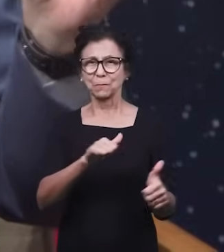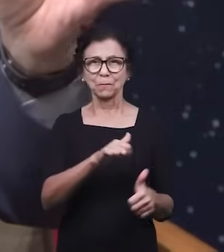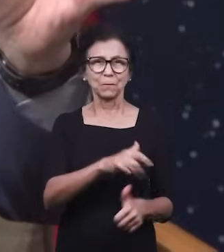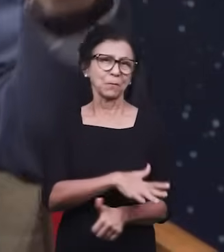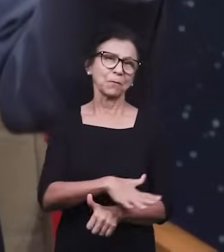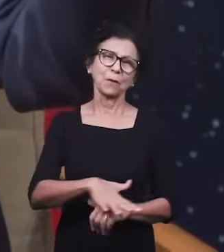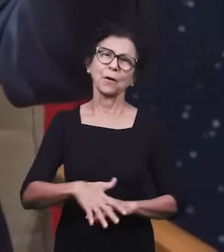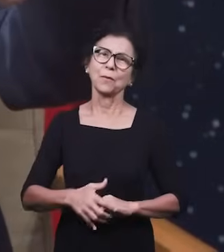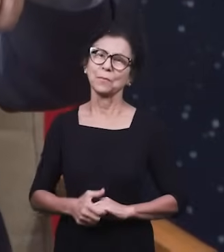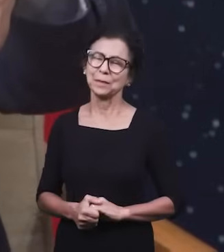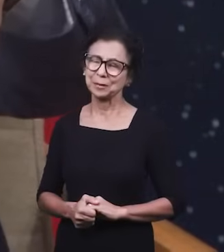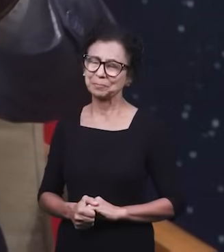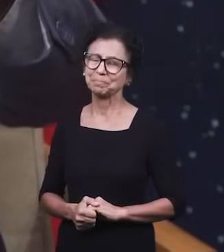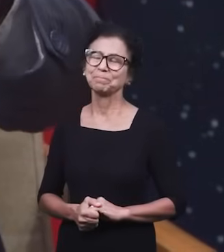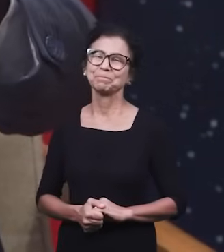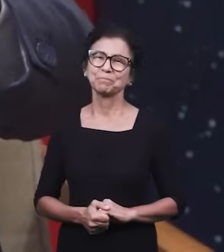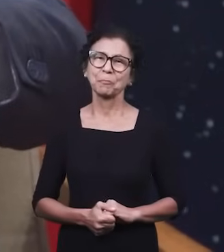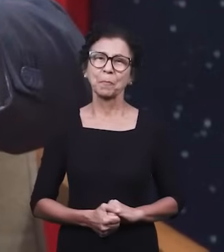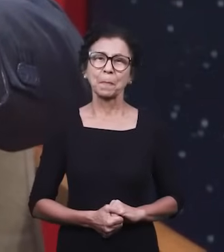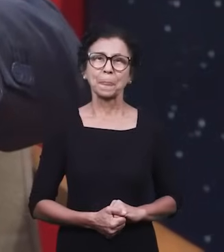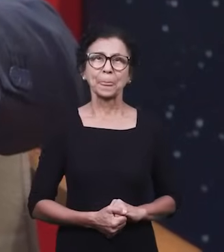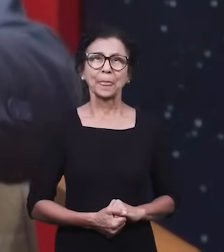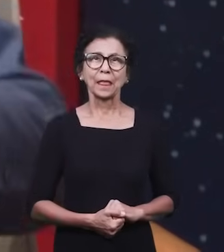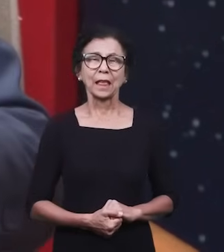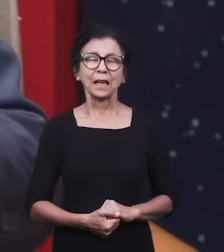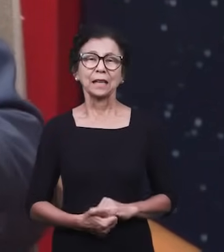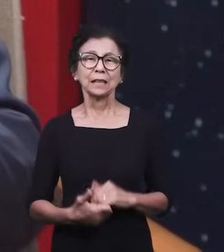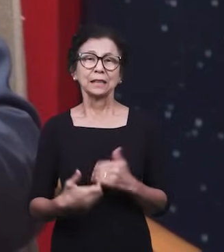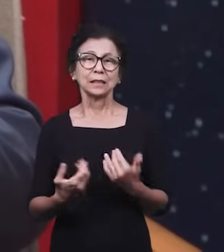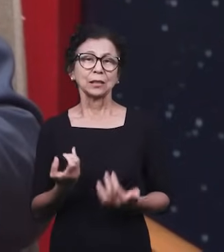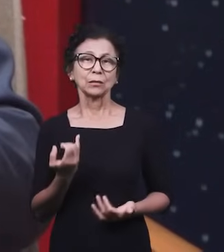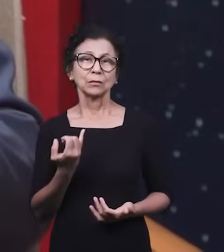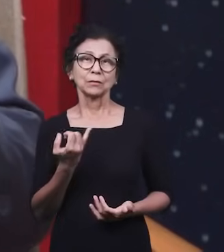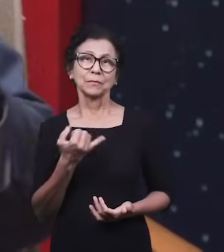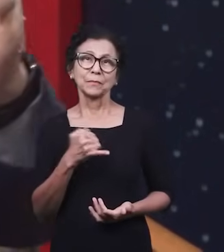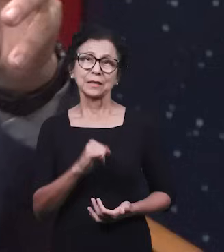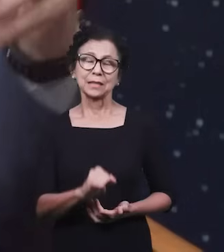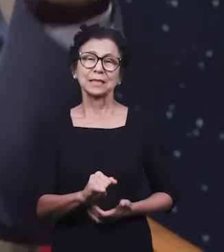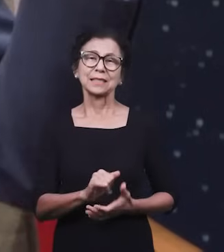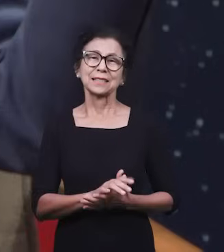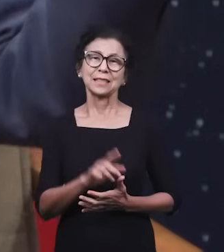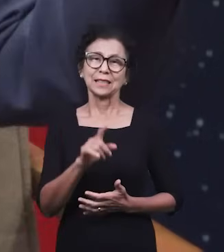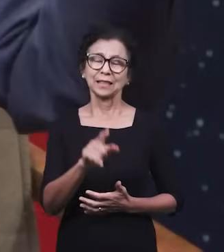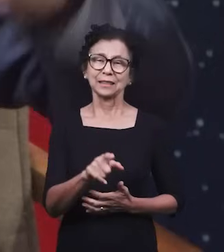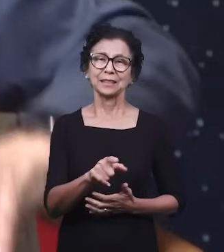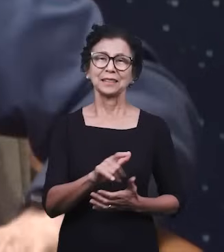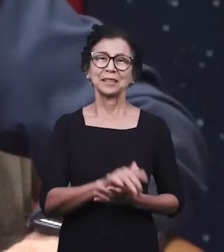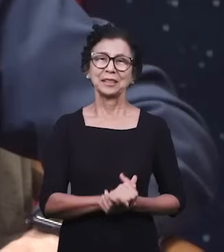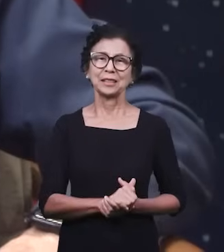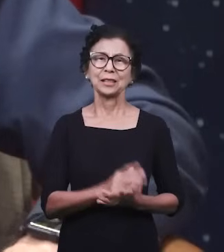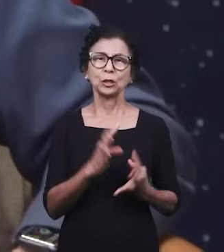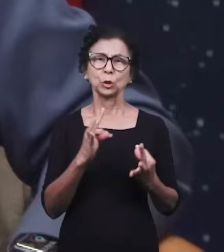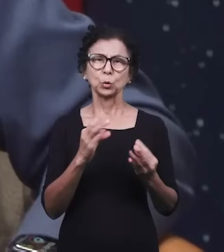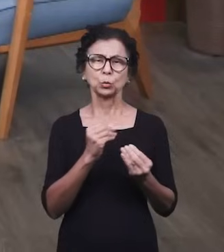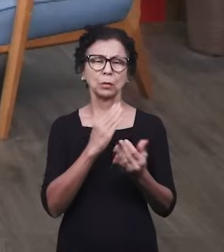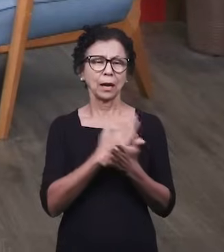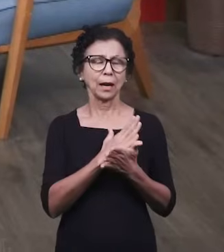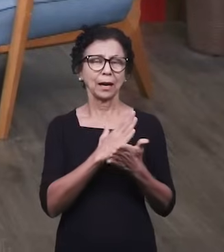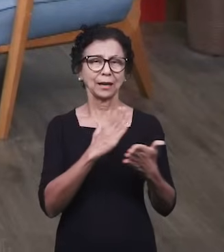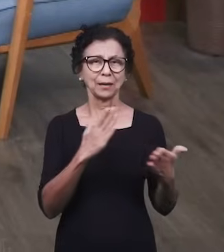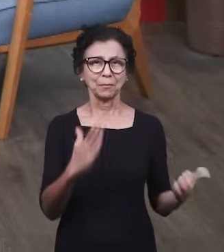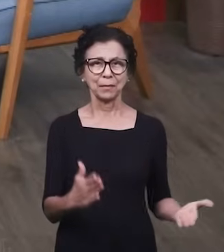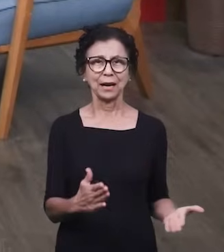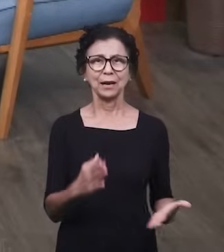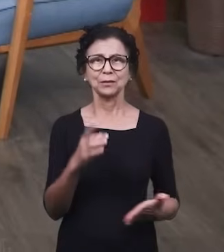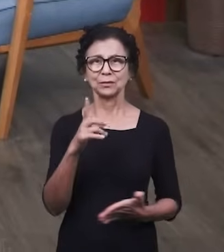palavra, a sua casa deste tabernáculo terrestre se desfizer, ela tem um tabernáculo celestial. É